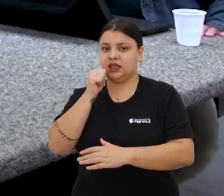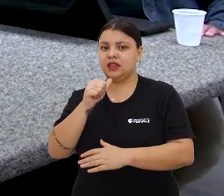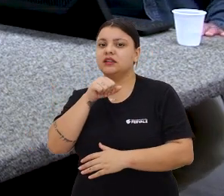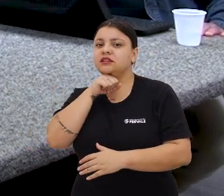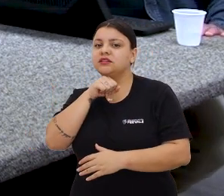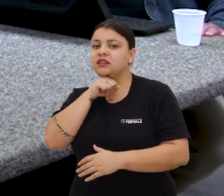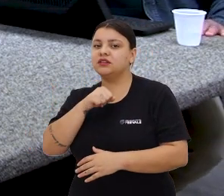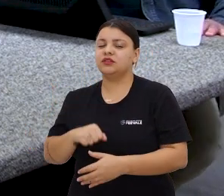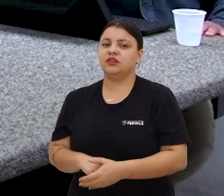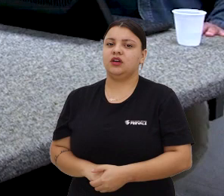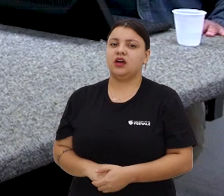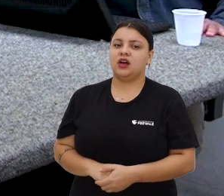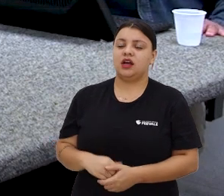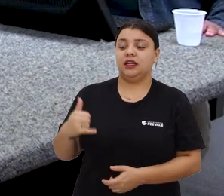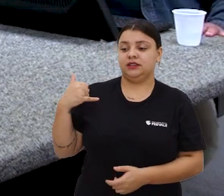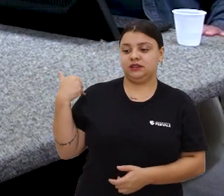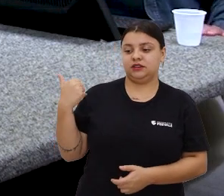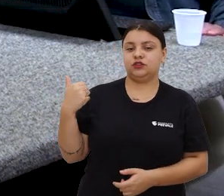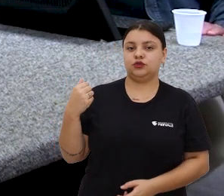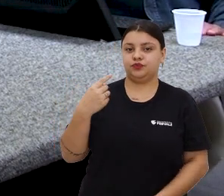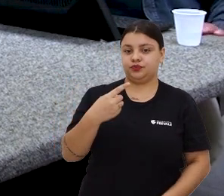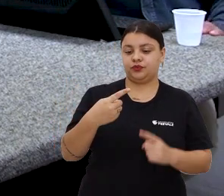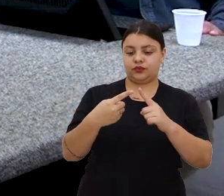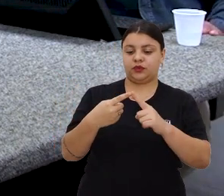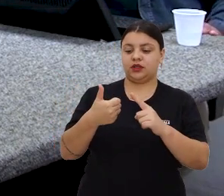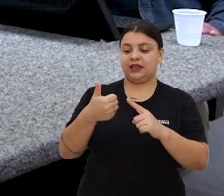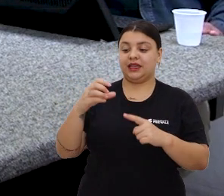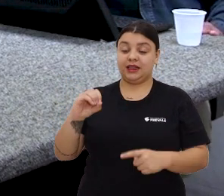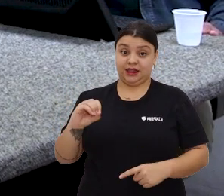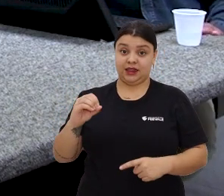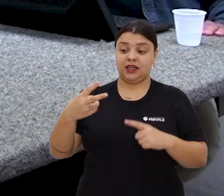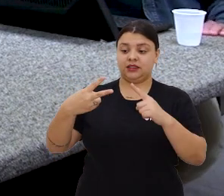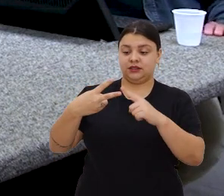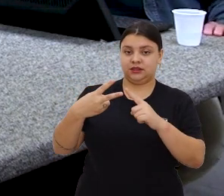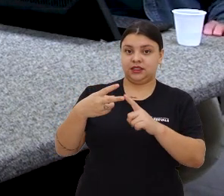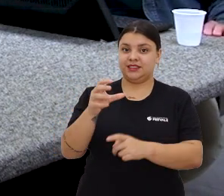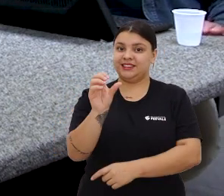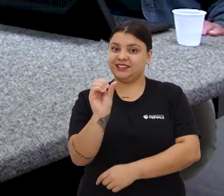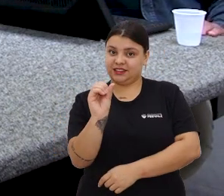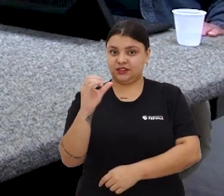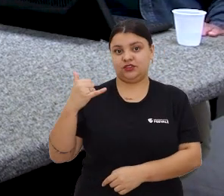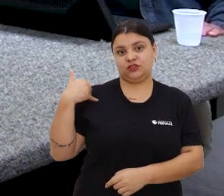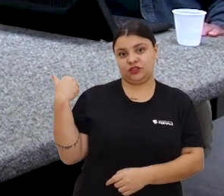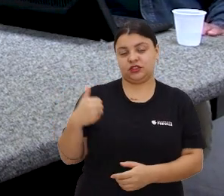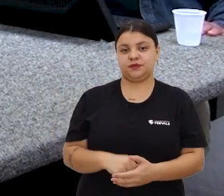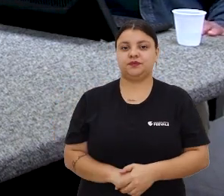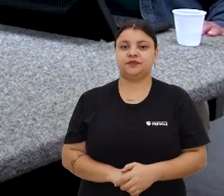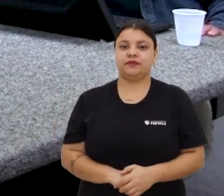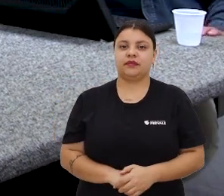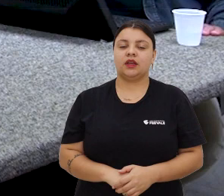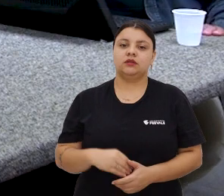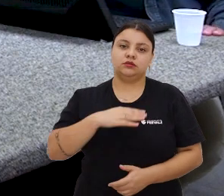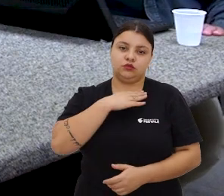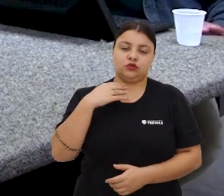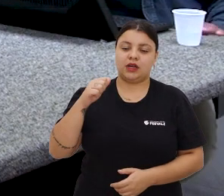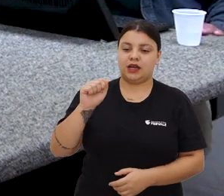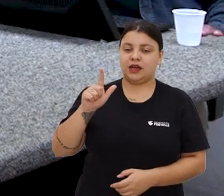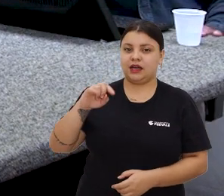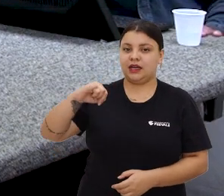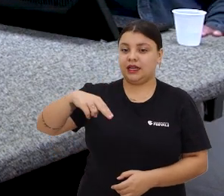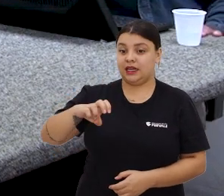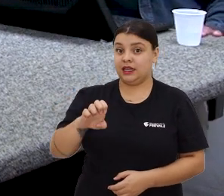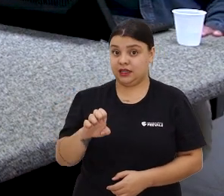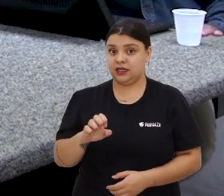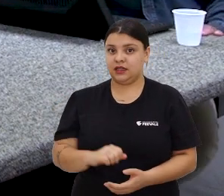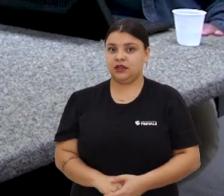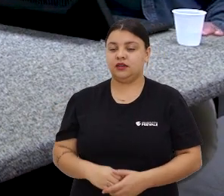idade. Hoje o Miguel tem 10, a Joana tem 5. Faz 6 na semana que vem. Mas quando a Aline faleceu, o Miguel tinha 8,